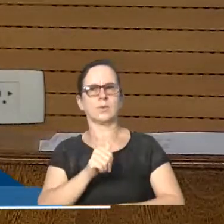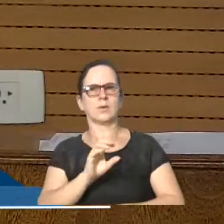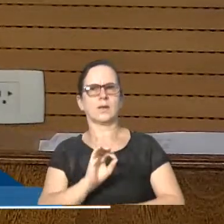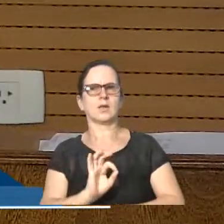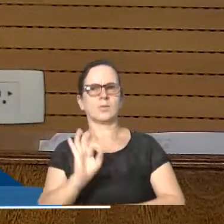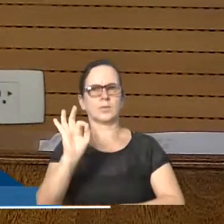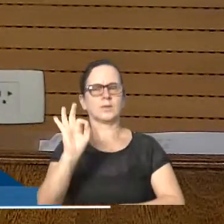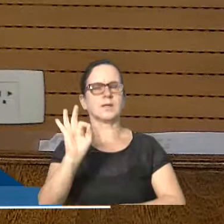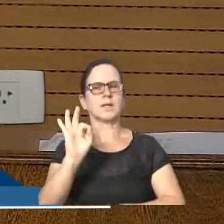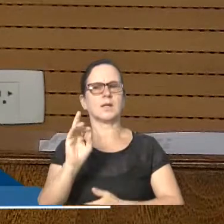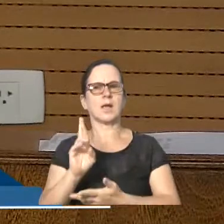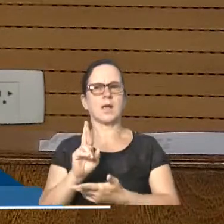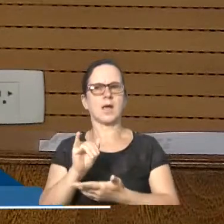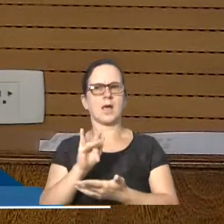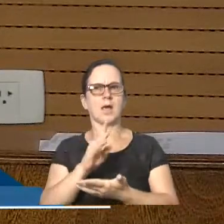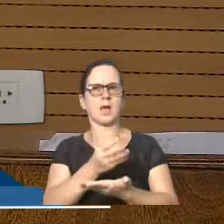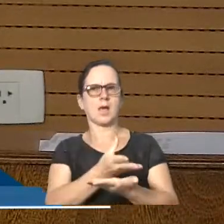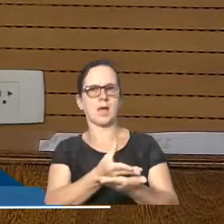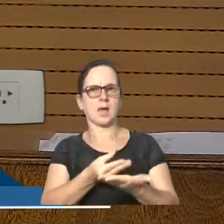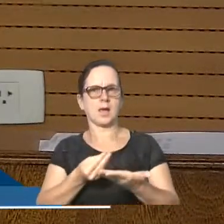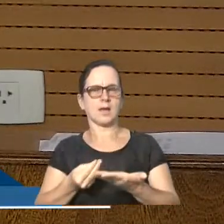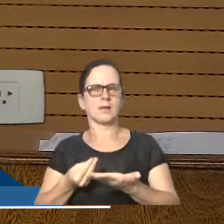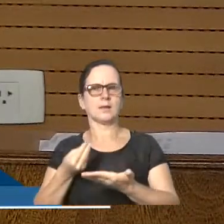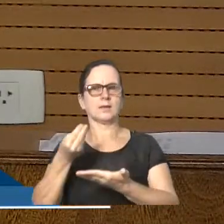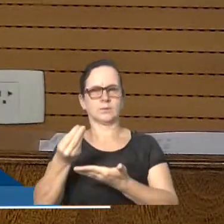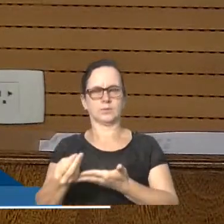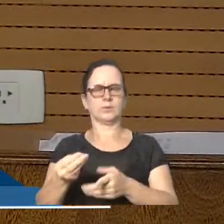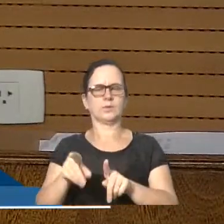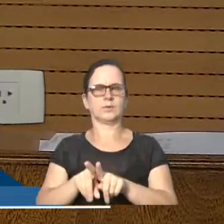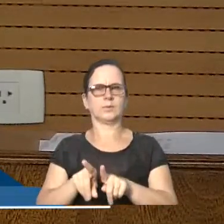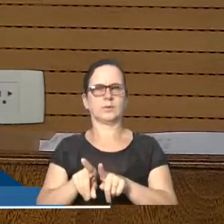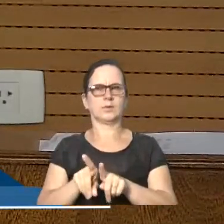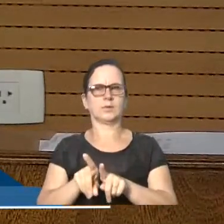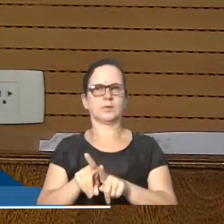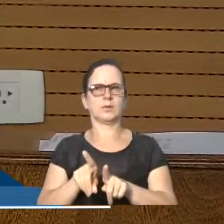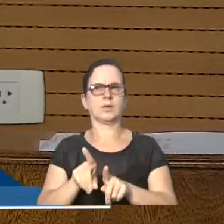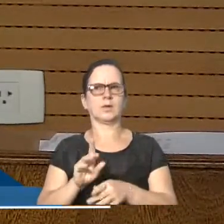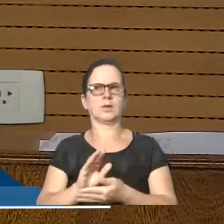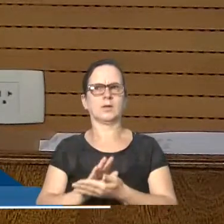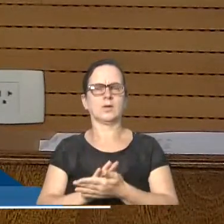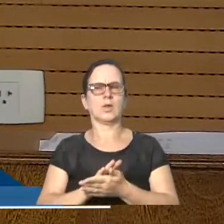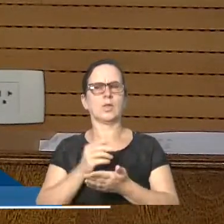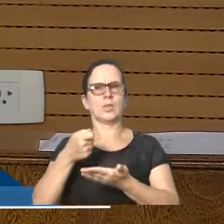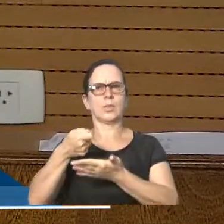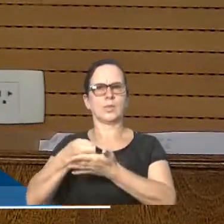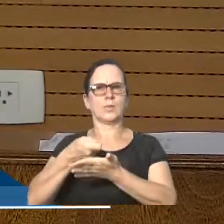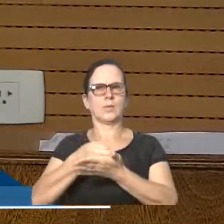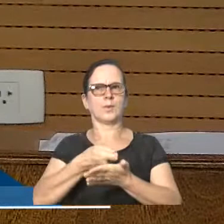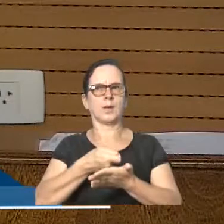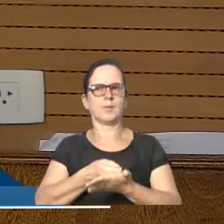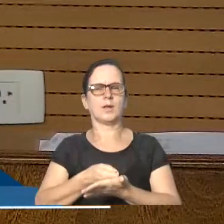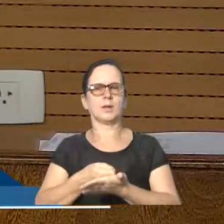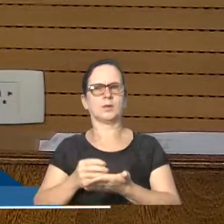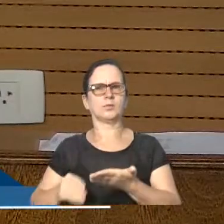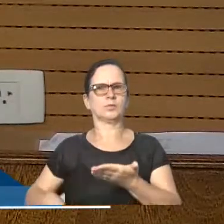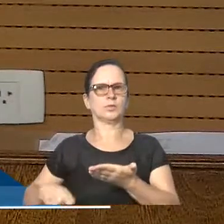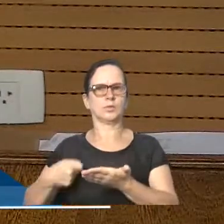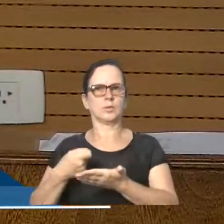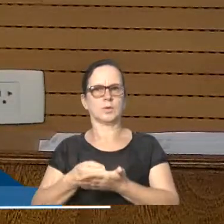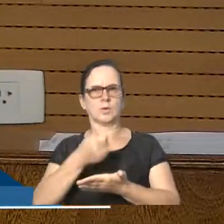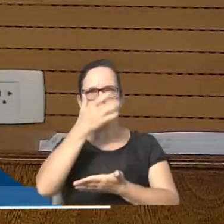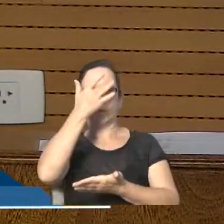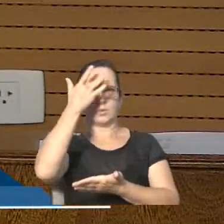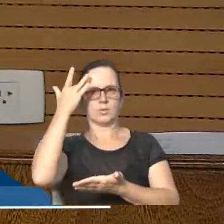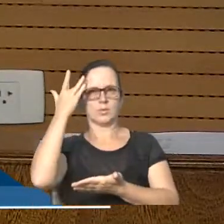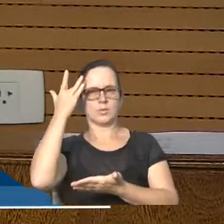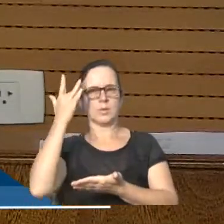0,5% de sua receita tributária líquida, vedada a aplicação desses recursos no pagamento de despesa